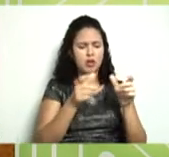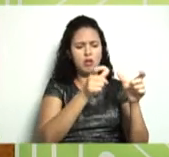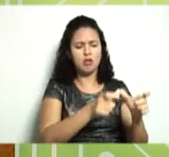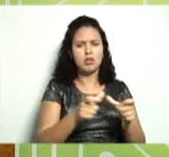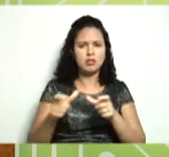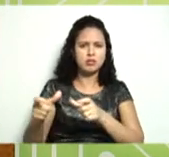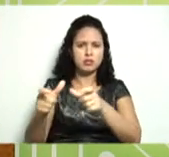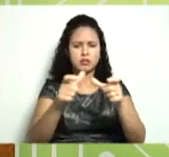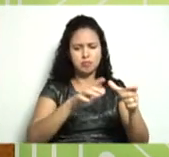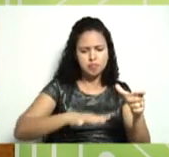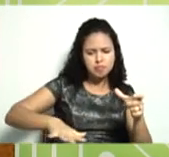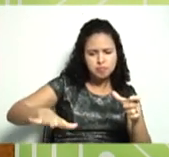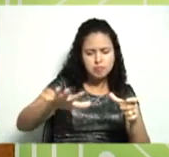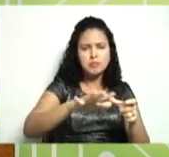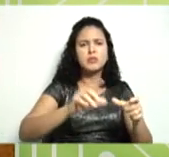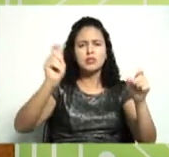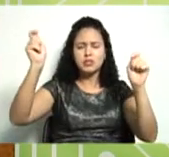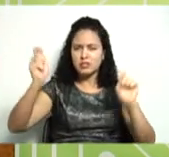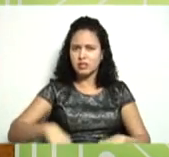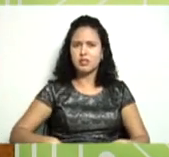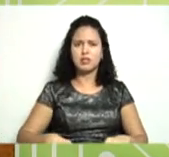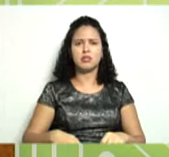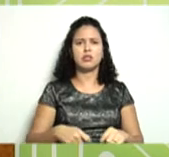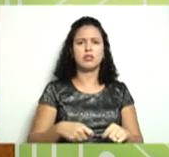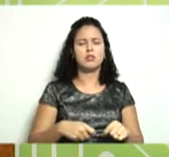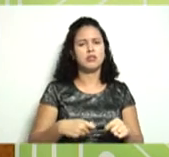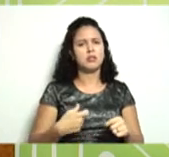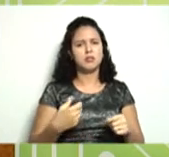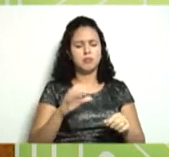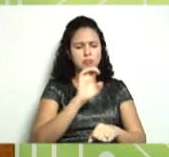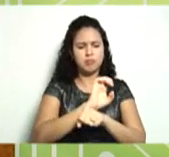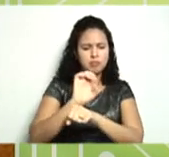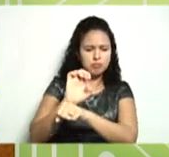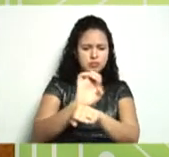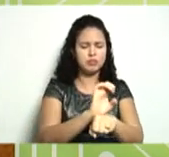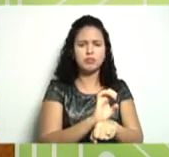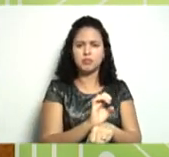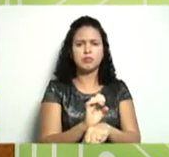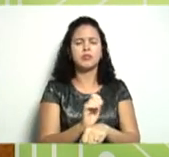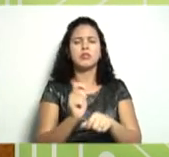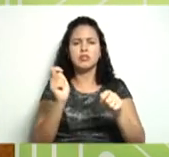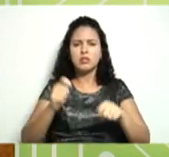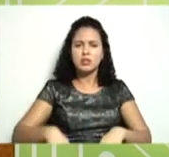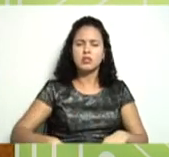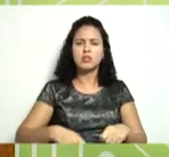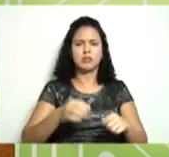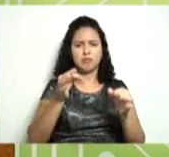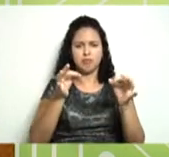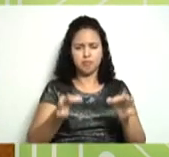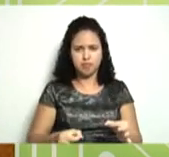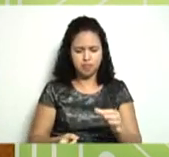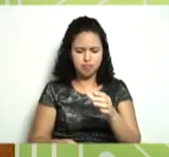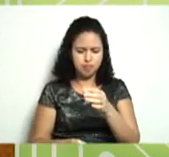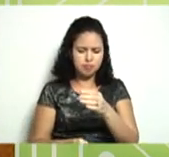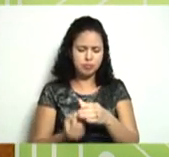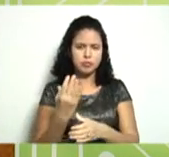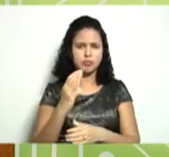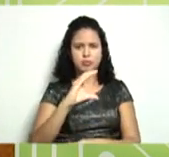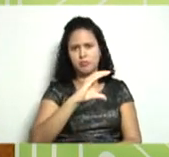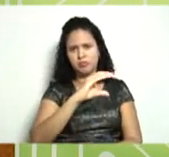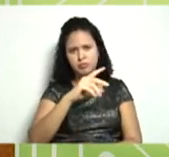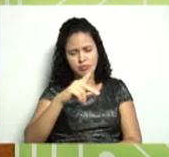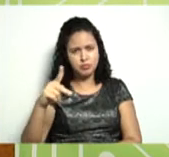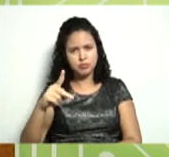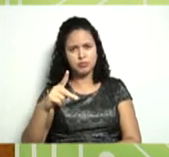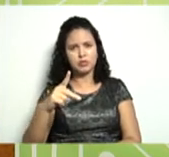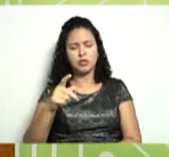no que nós necessitamos, não importa onde nós estamos, ele tem condições de ser implantado em